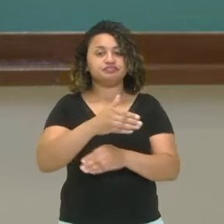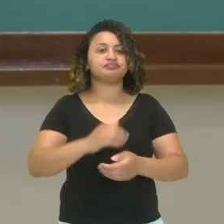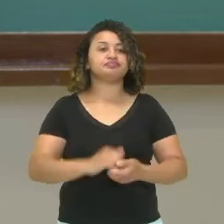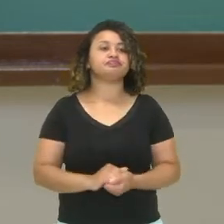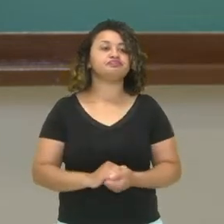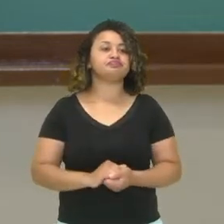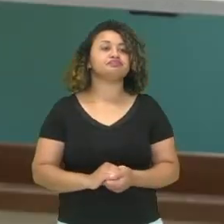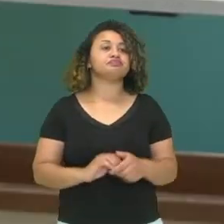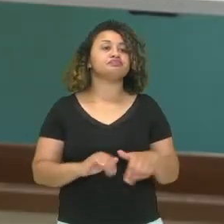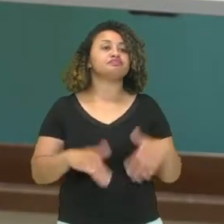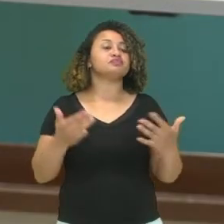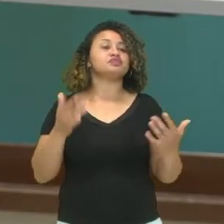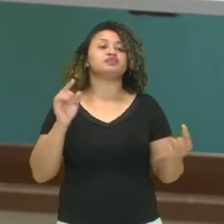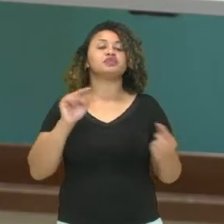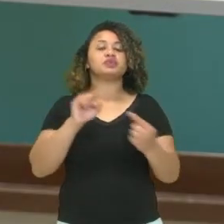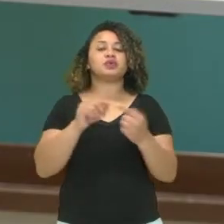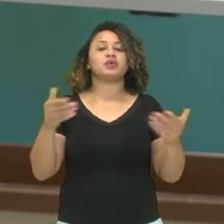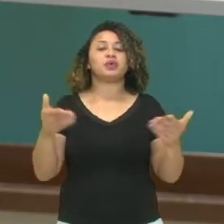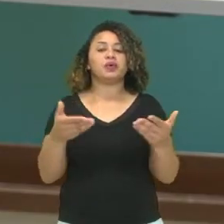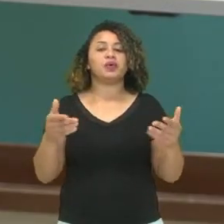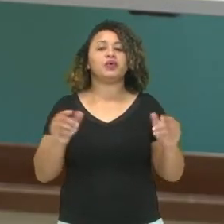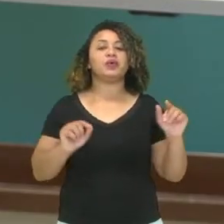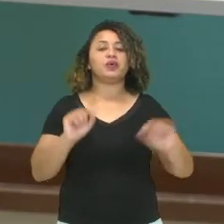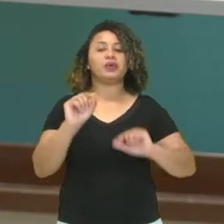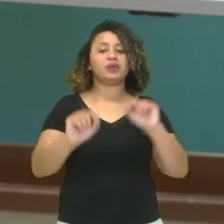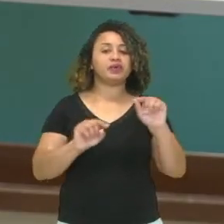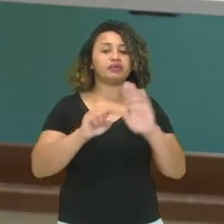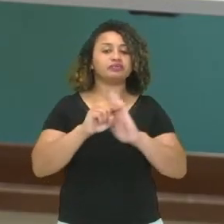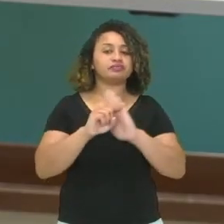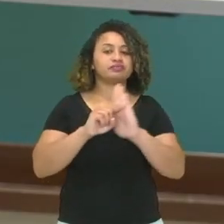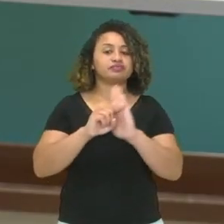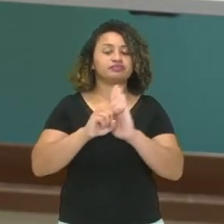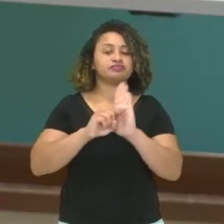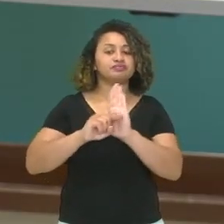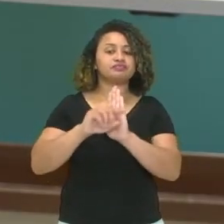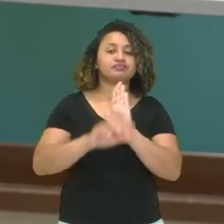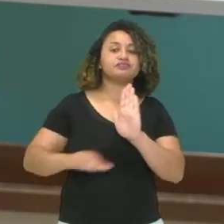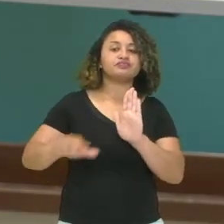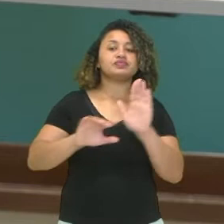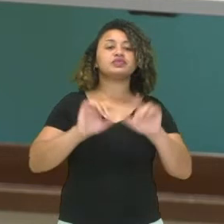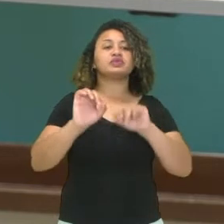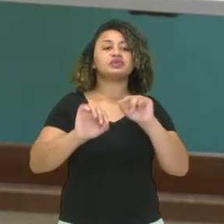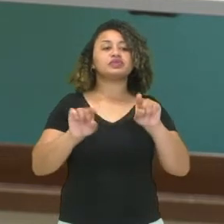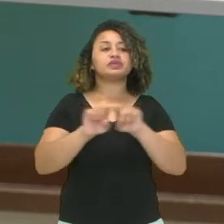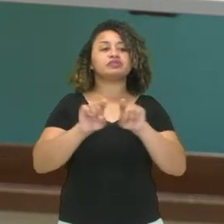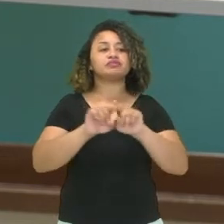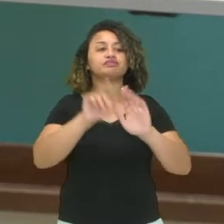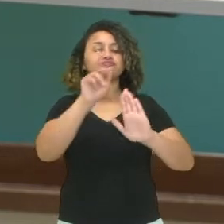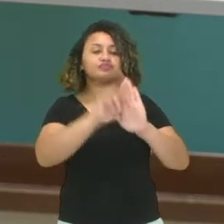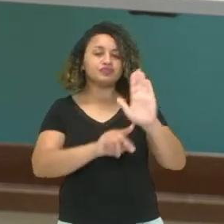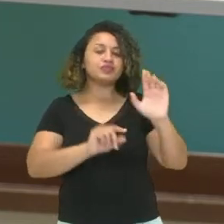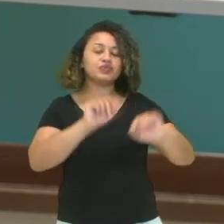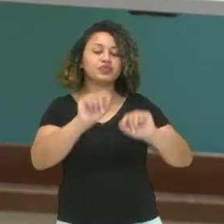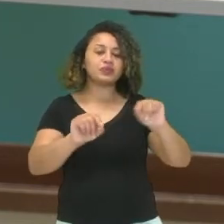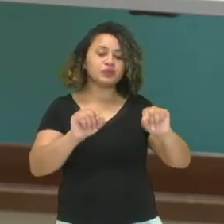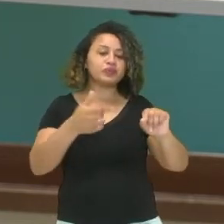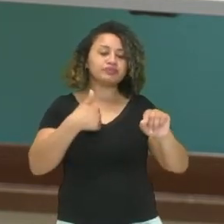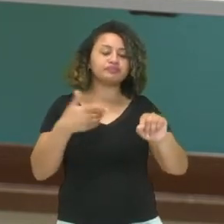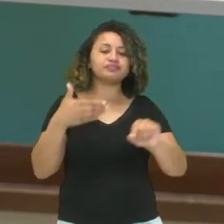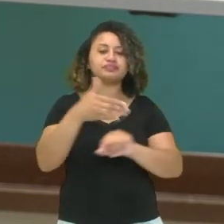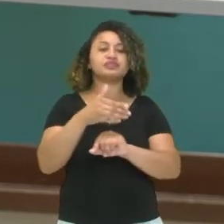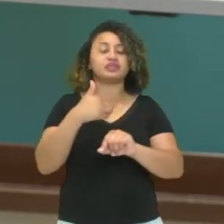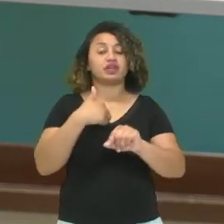Então, nosso objetivo hoje da nossa aula é pesquisar o mercado e planejar a implantação